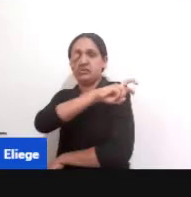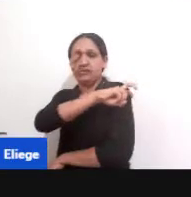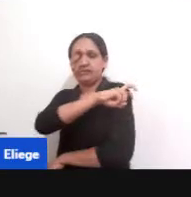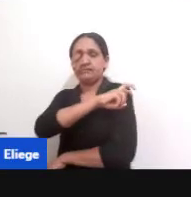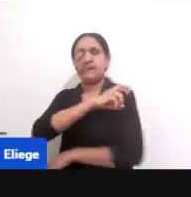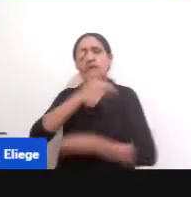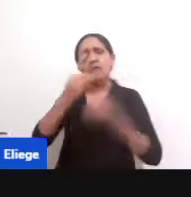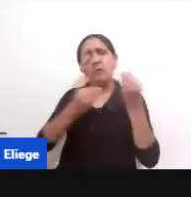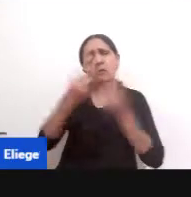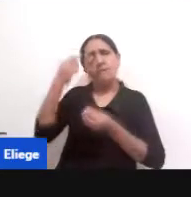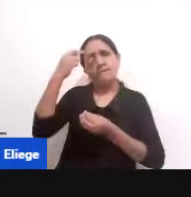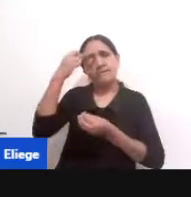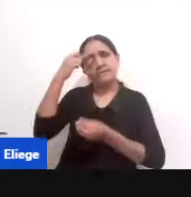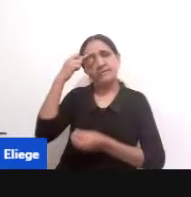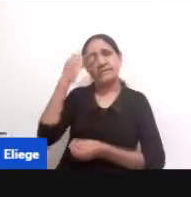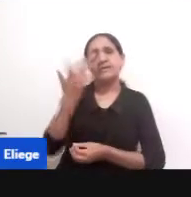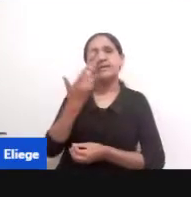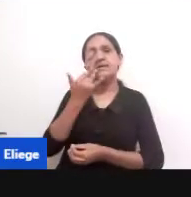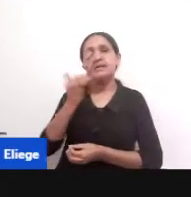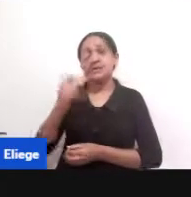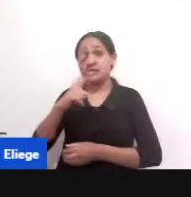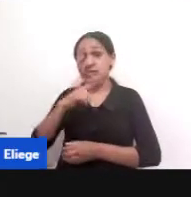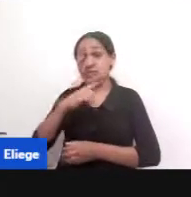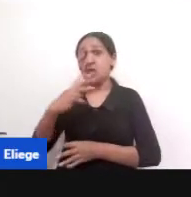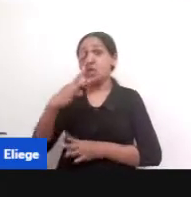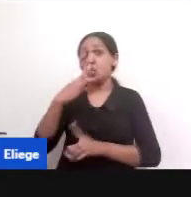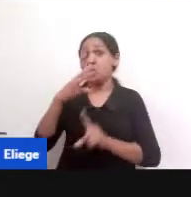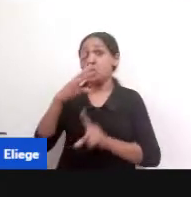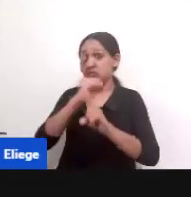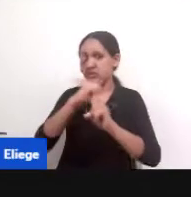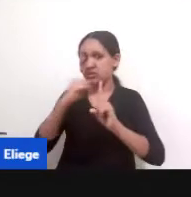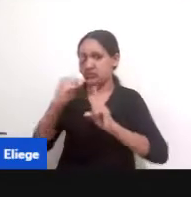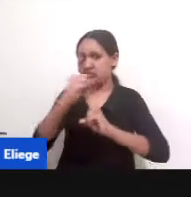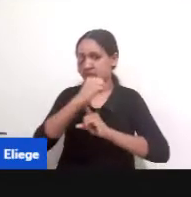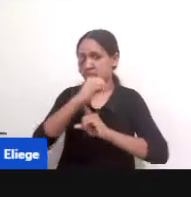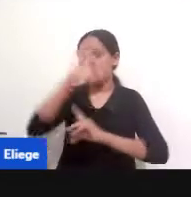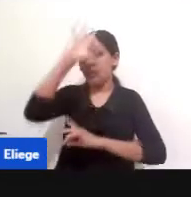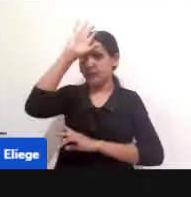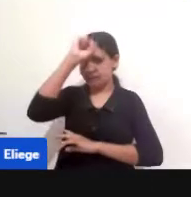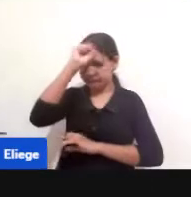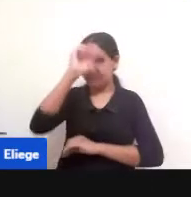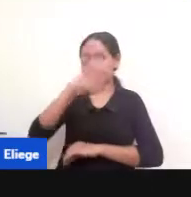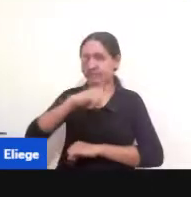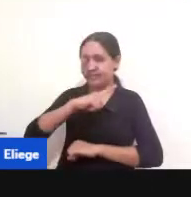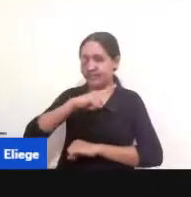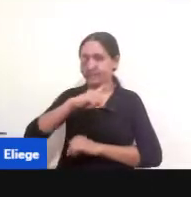tem esse conhecimento social e essa aprendizagem